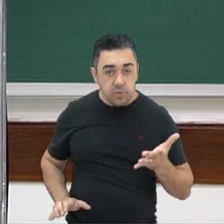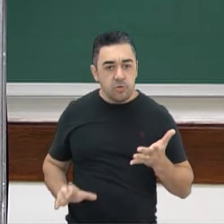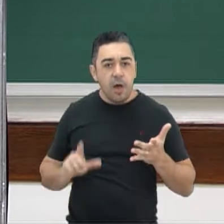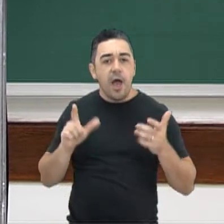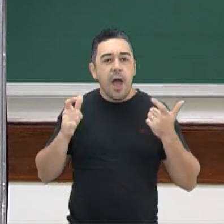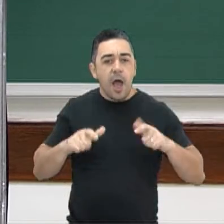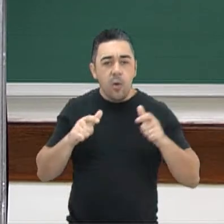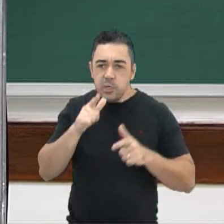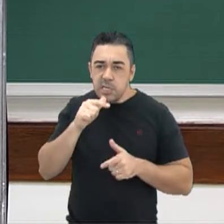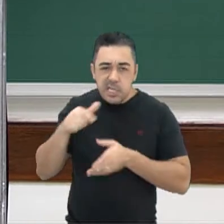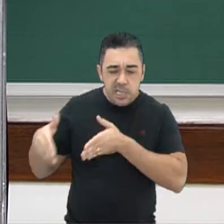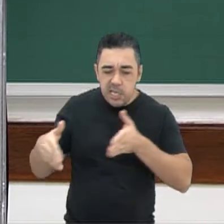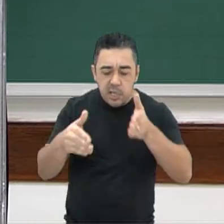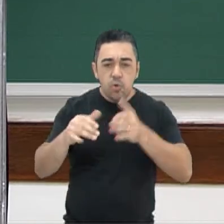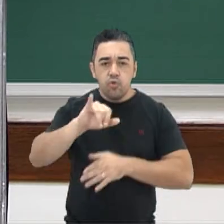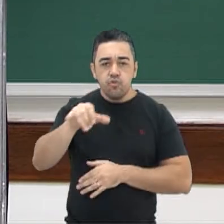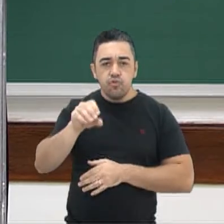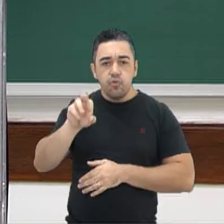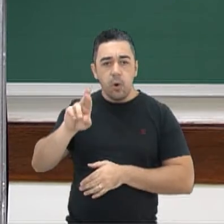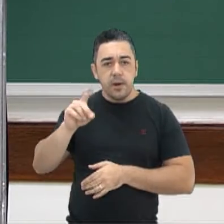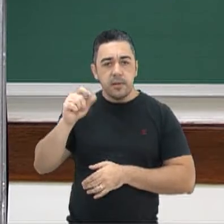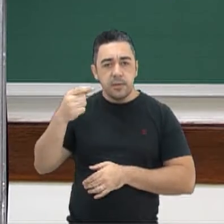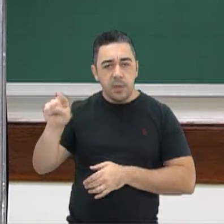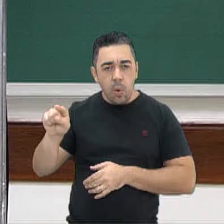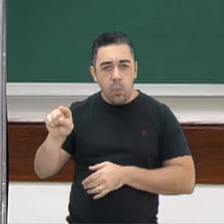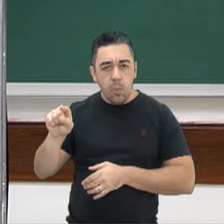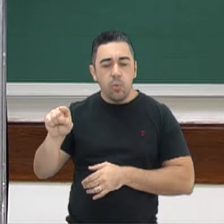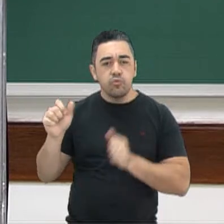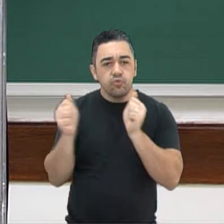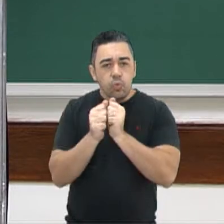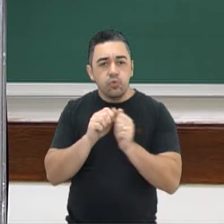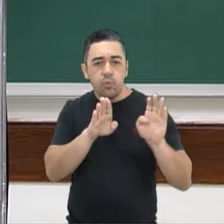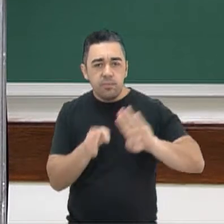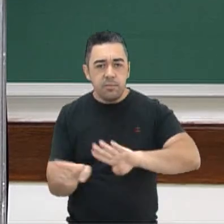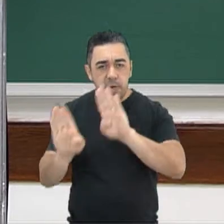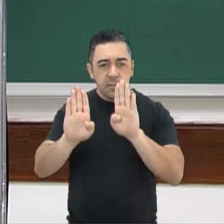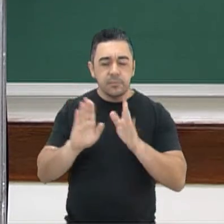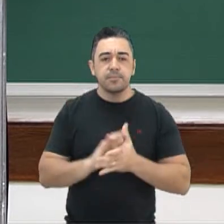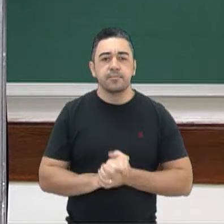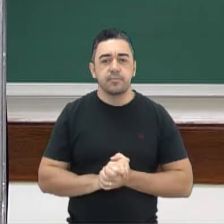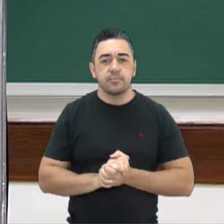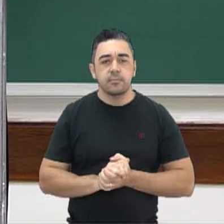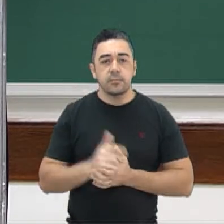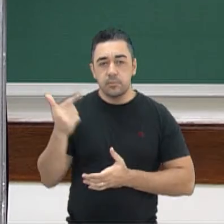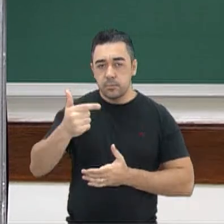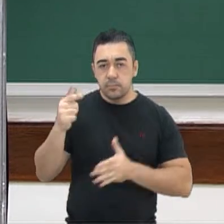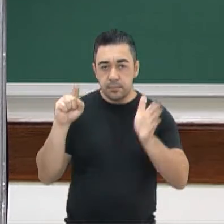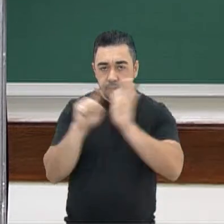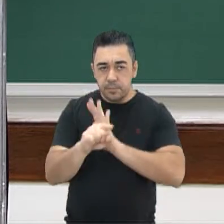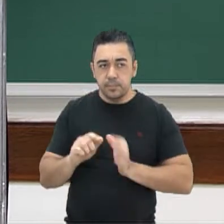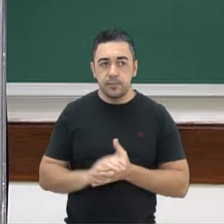Rio Jordão com o João Batista. Vamos para a segunda questão.